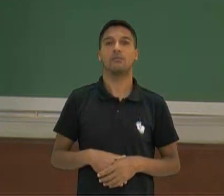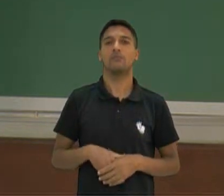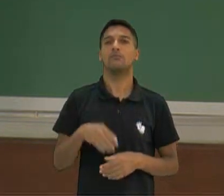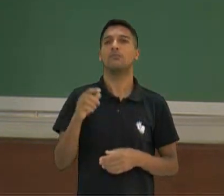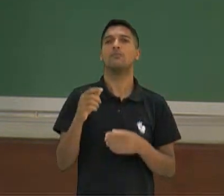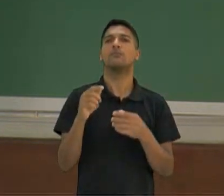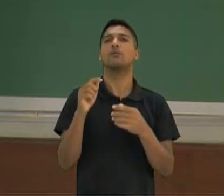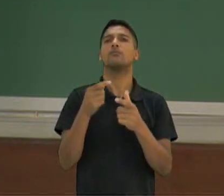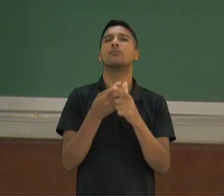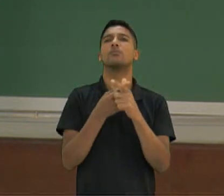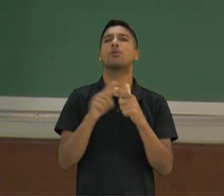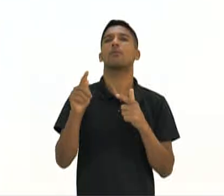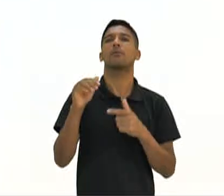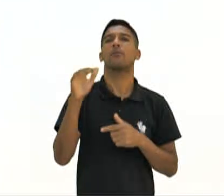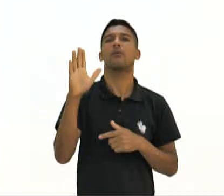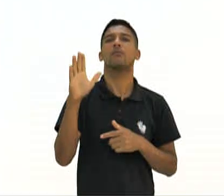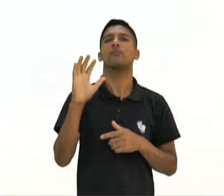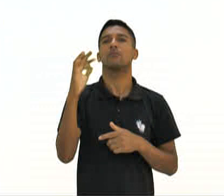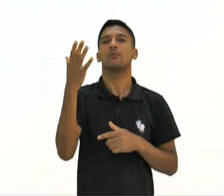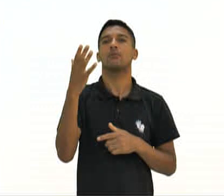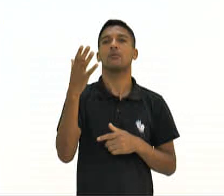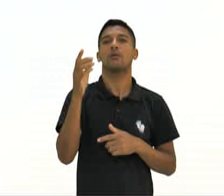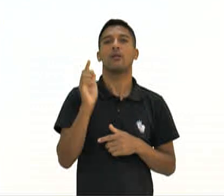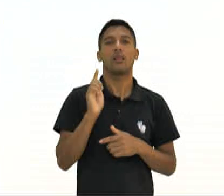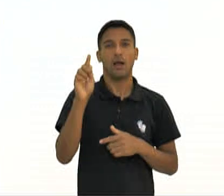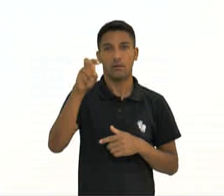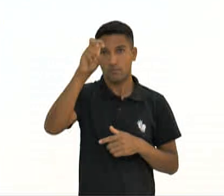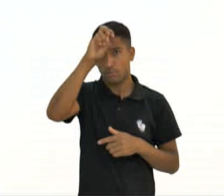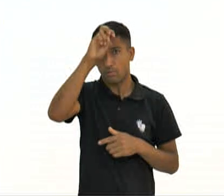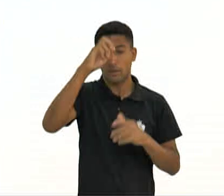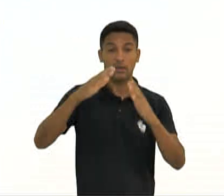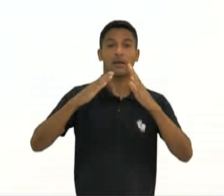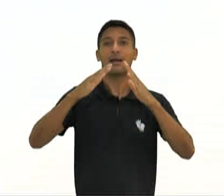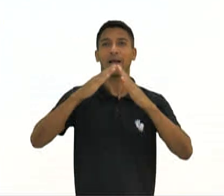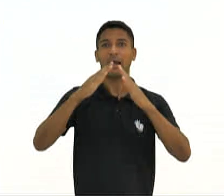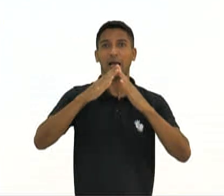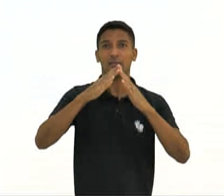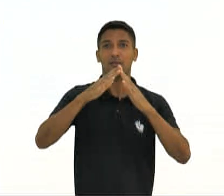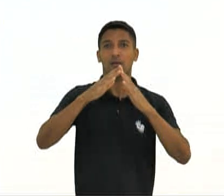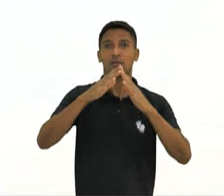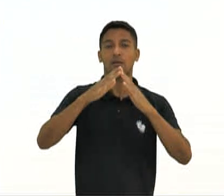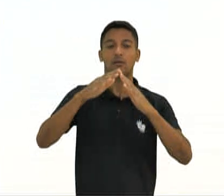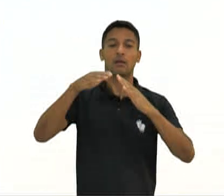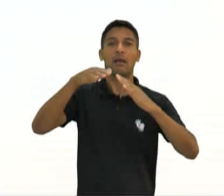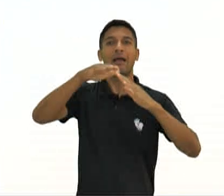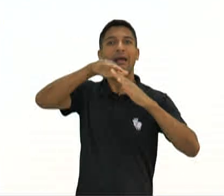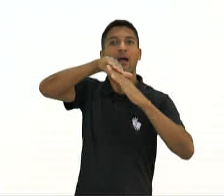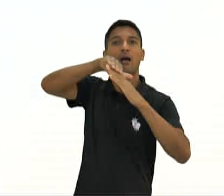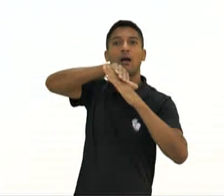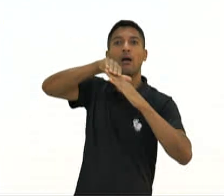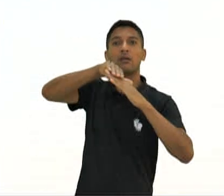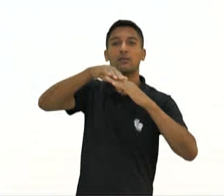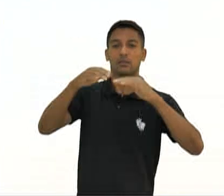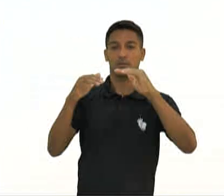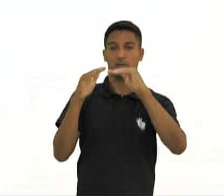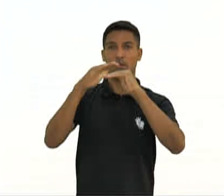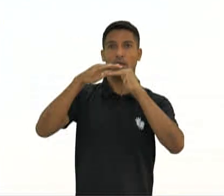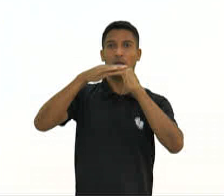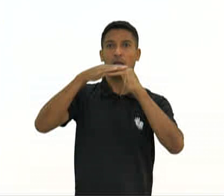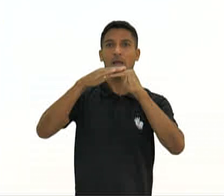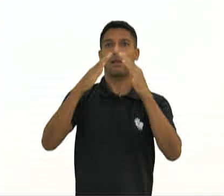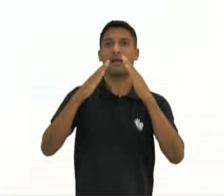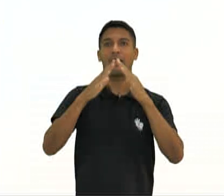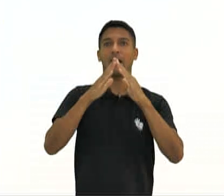problemas que mais verificamos? O acúmulo de lixo nos telhados, como vocês viram na imagem. A gente observa também que é uma